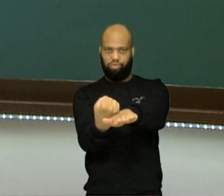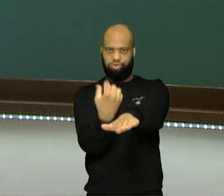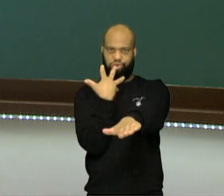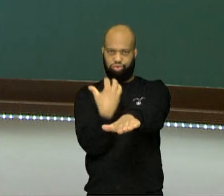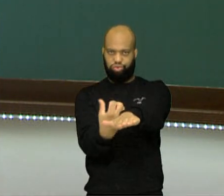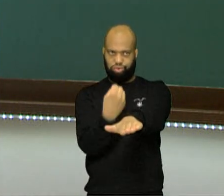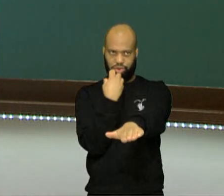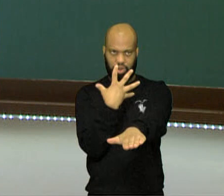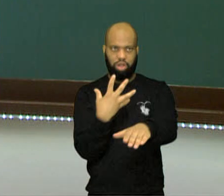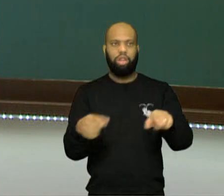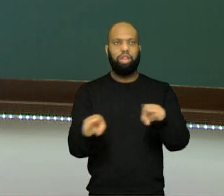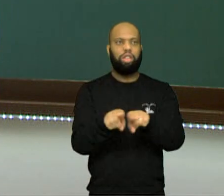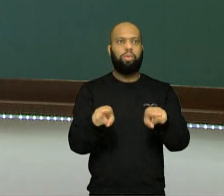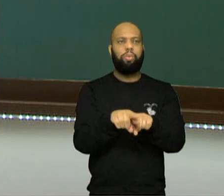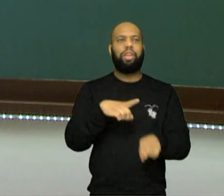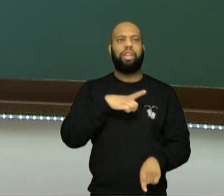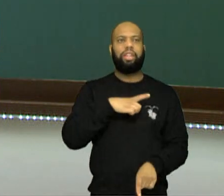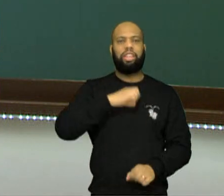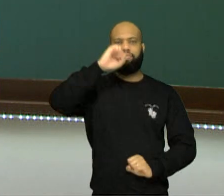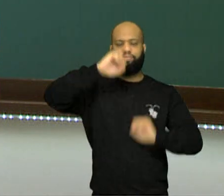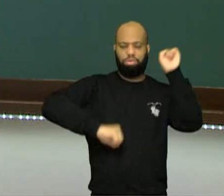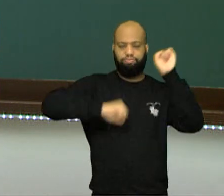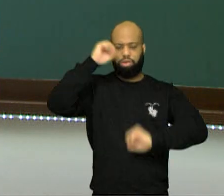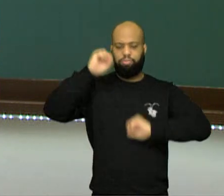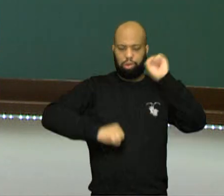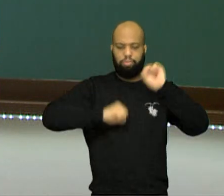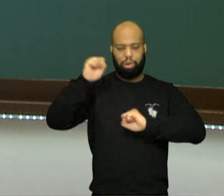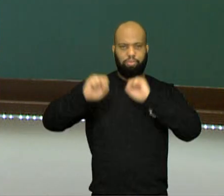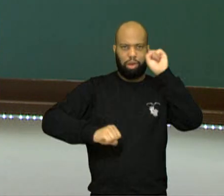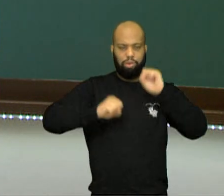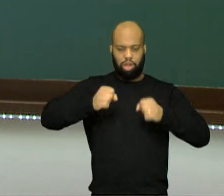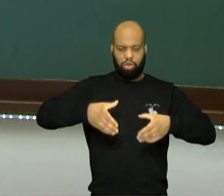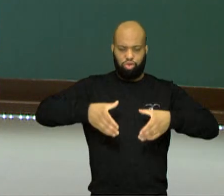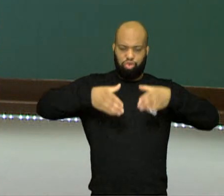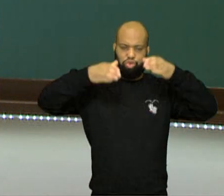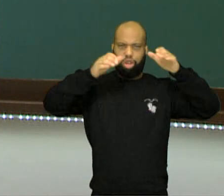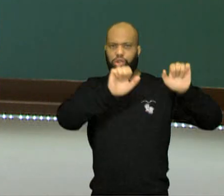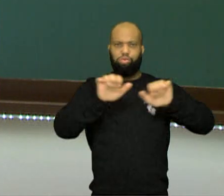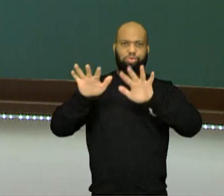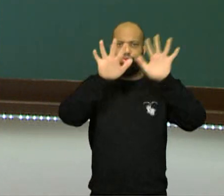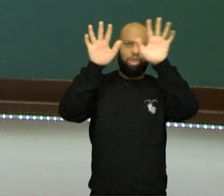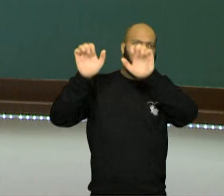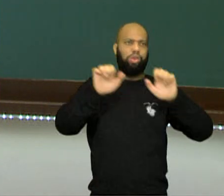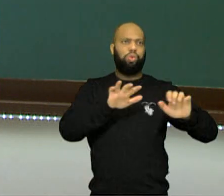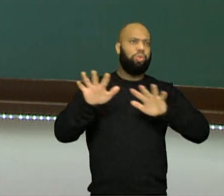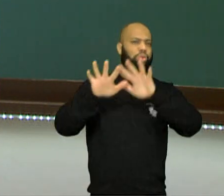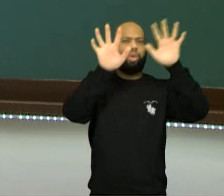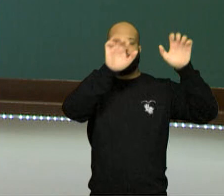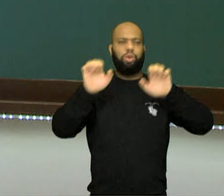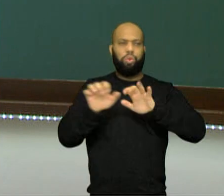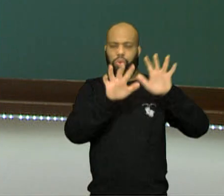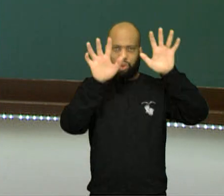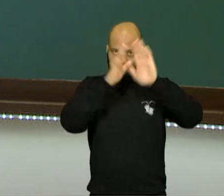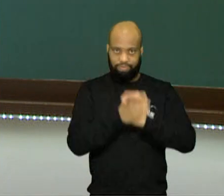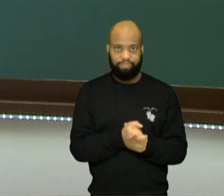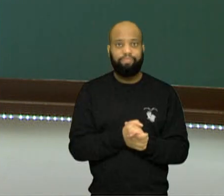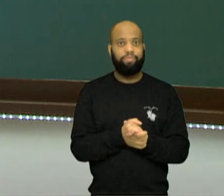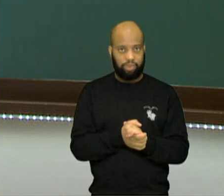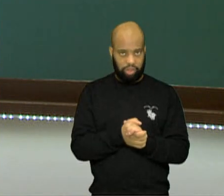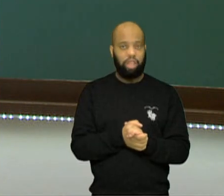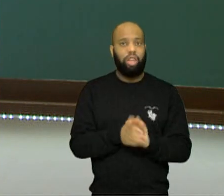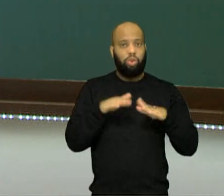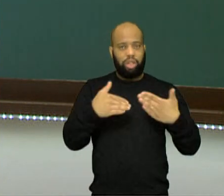também a poluição emitida pelas indústrias. Então vejam, várias atividades, até mesmo o ir e vir das pessoas usando